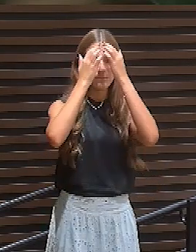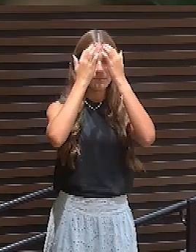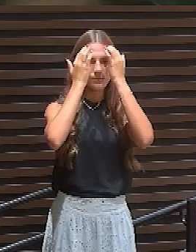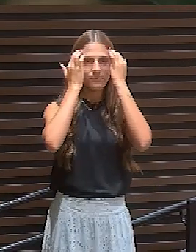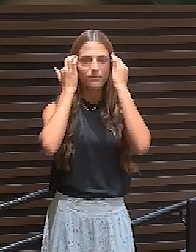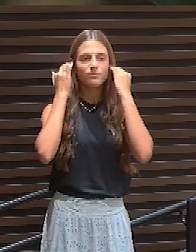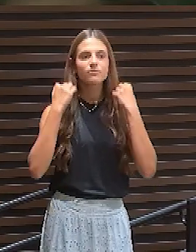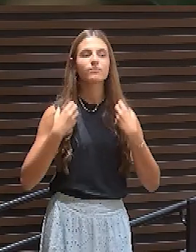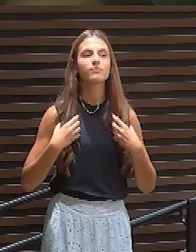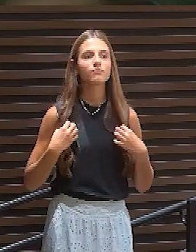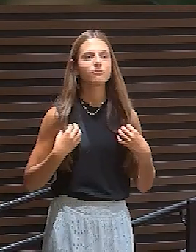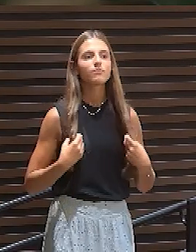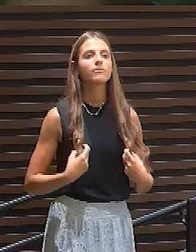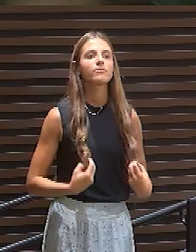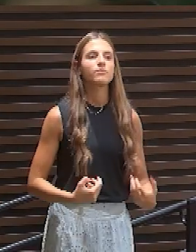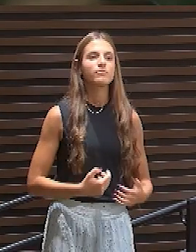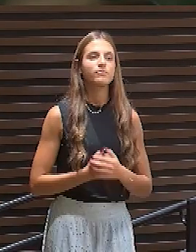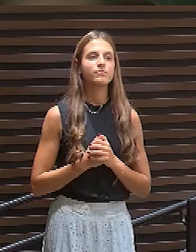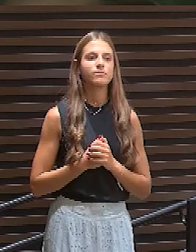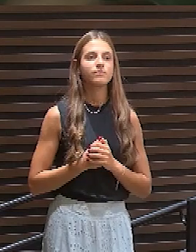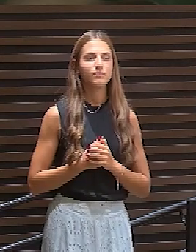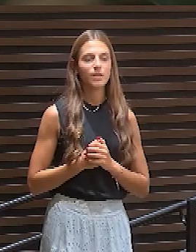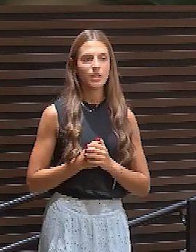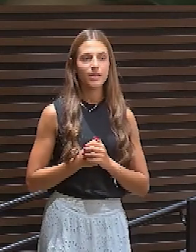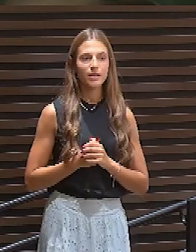e ele